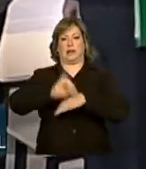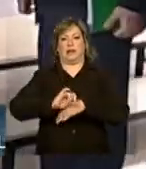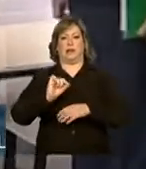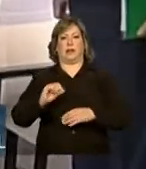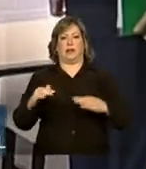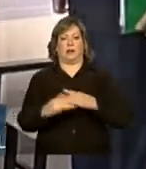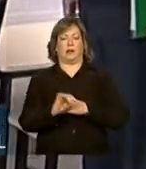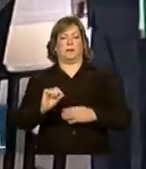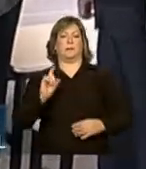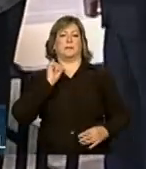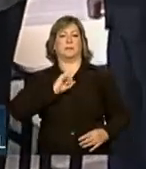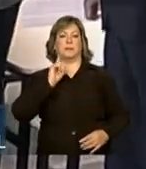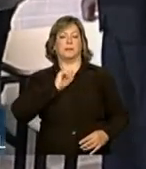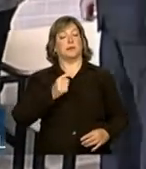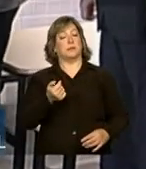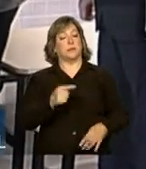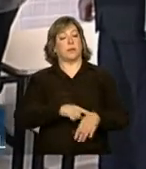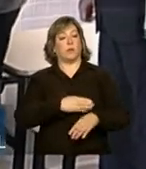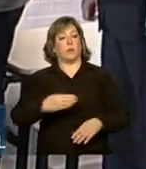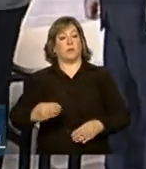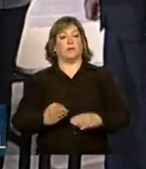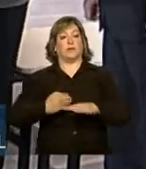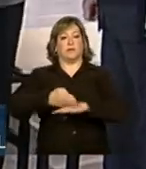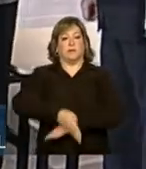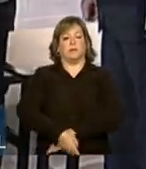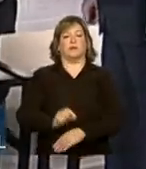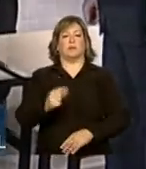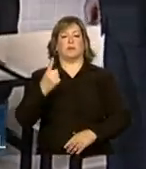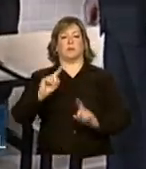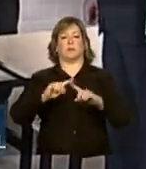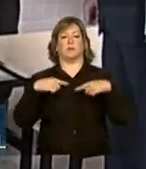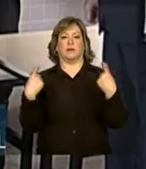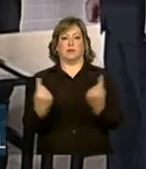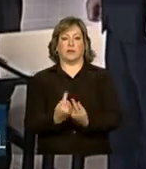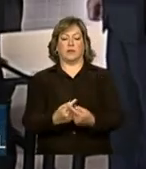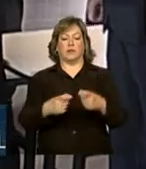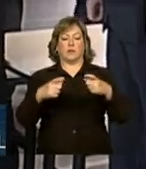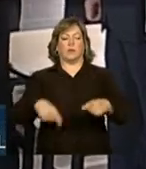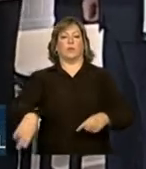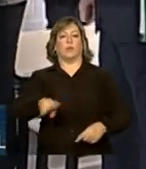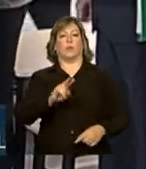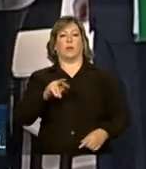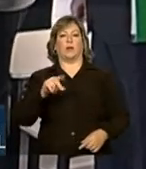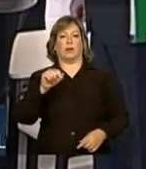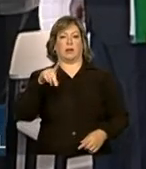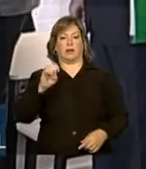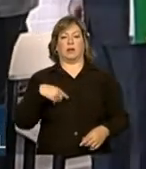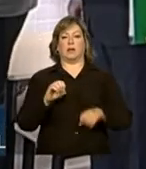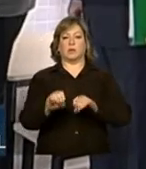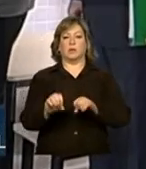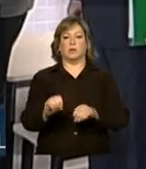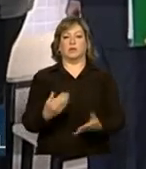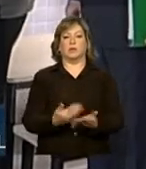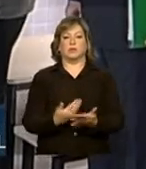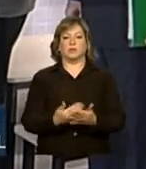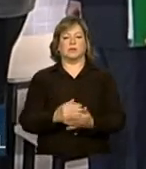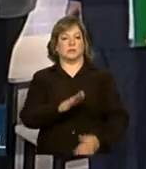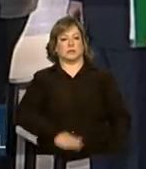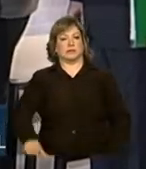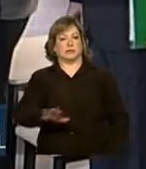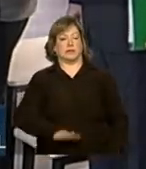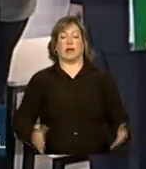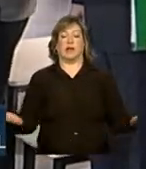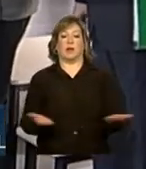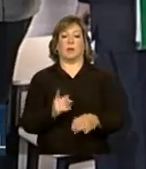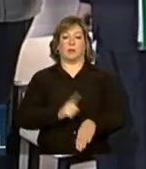Daqui a pouco ela vai participar da inauguração de uma unidade de educação infantil e vai anunciar a contratação de outras unidades. Neste